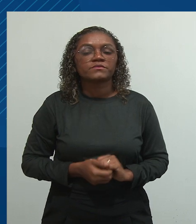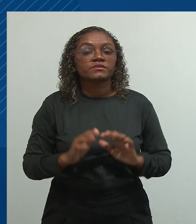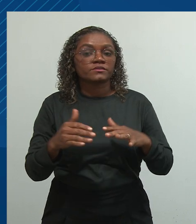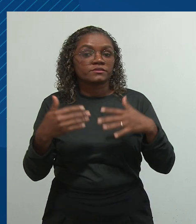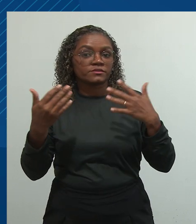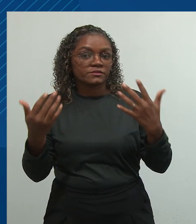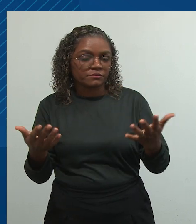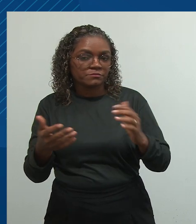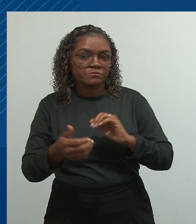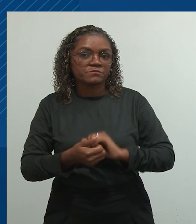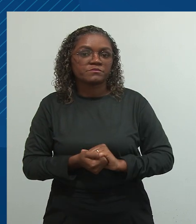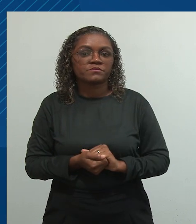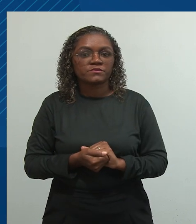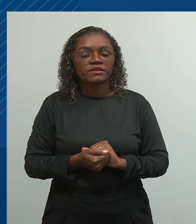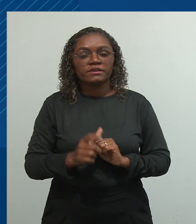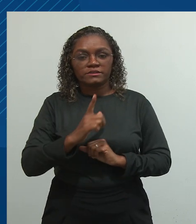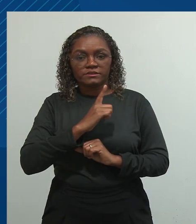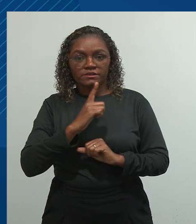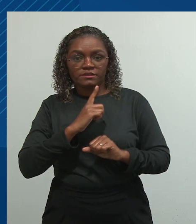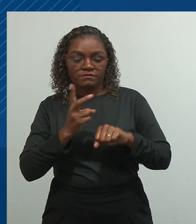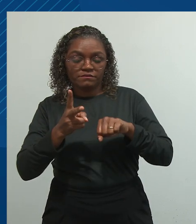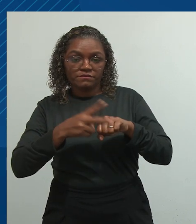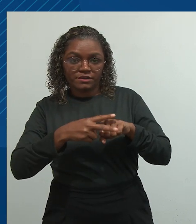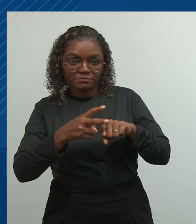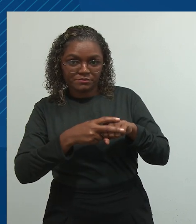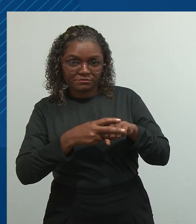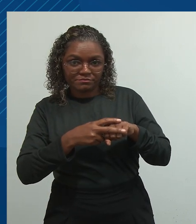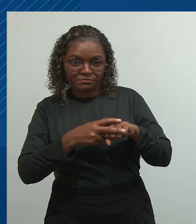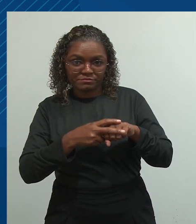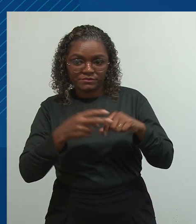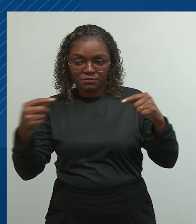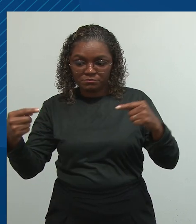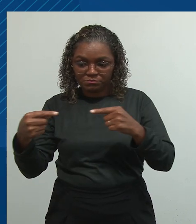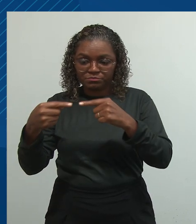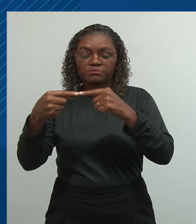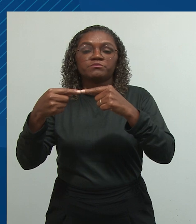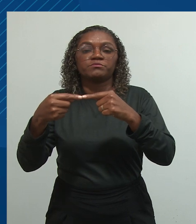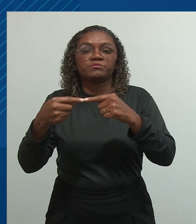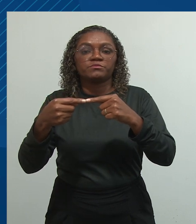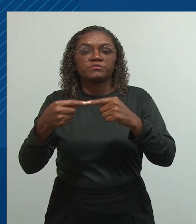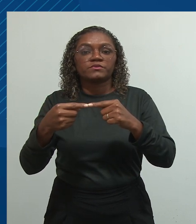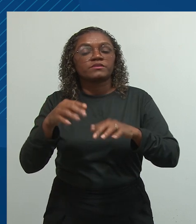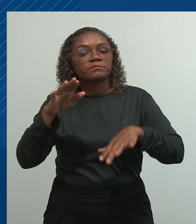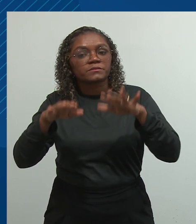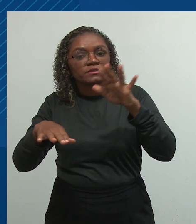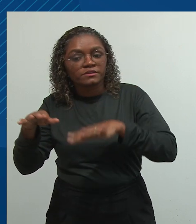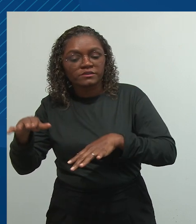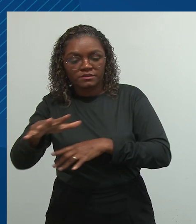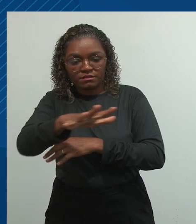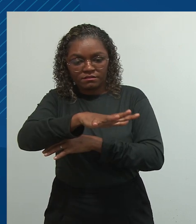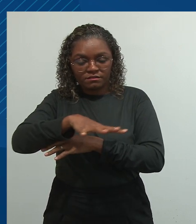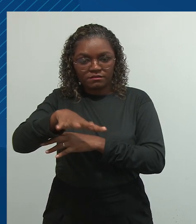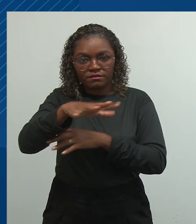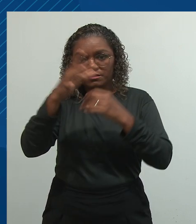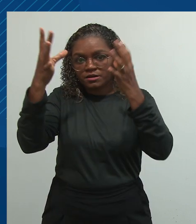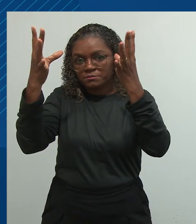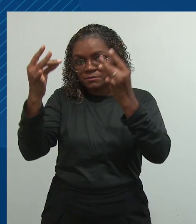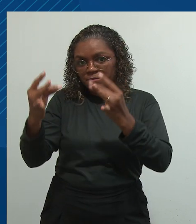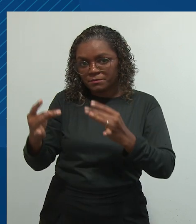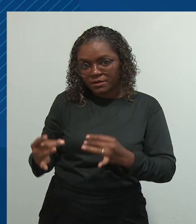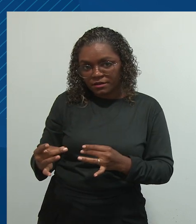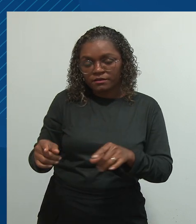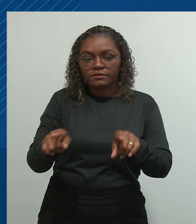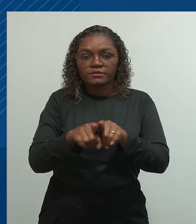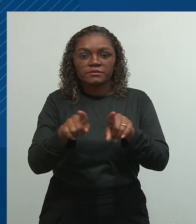Além dos verbos de ligação e de estado, né, para você descrever esse cenário, o substantivo e o